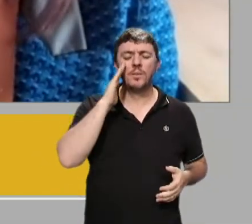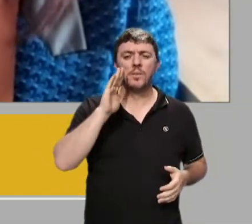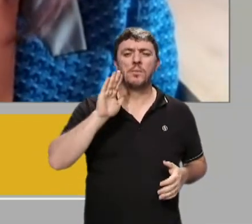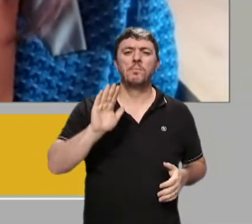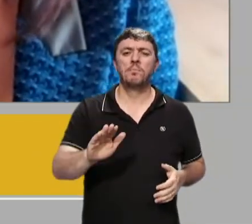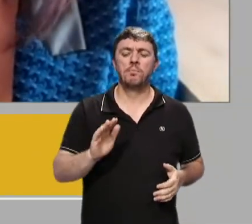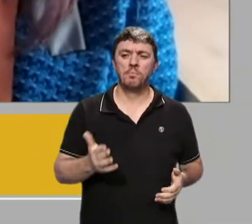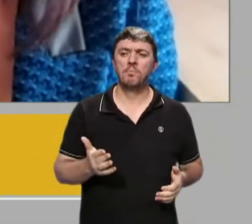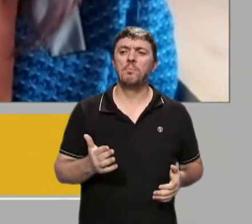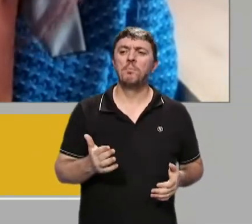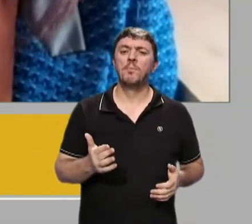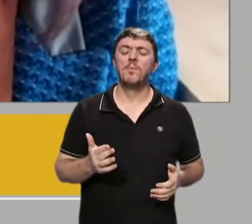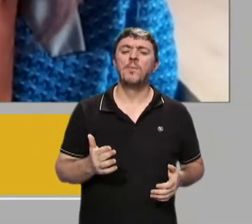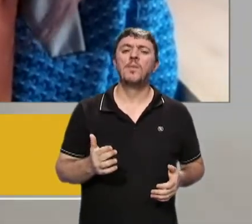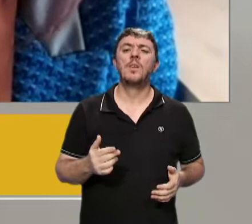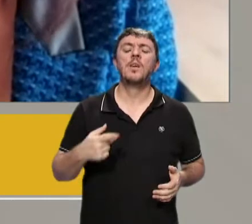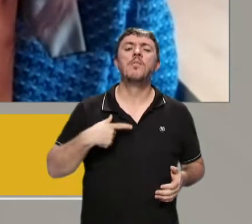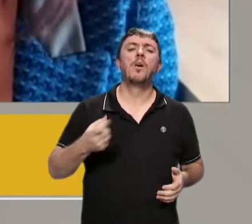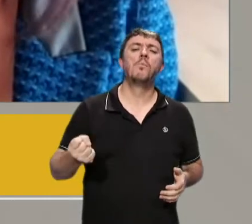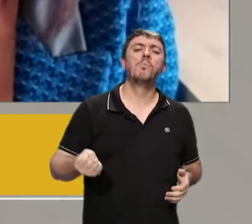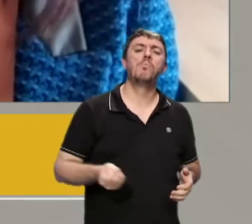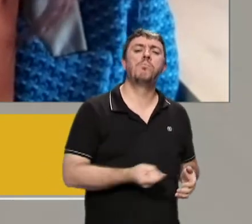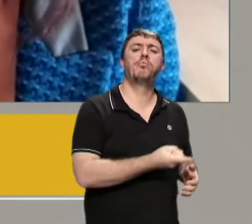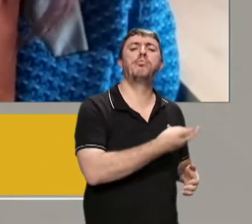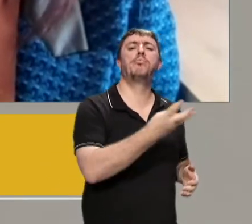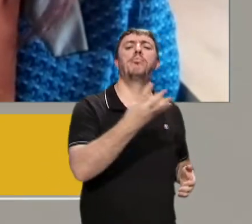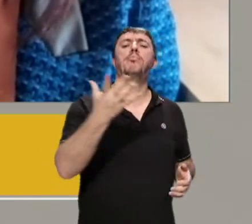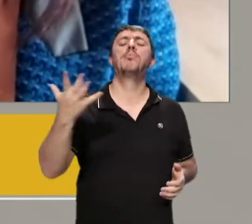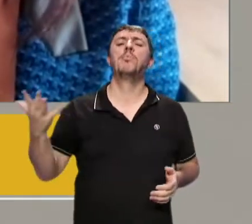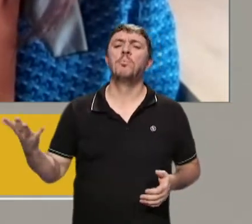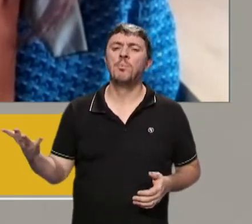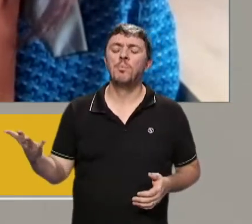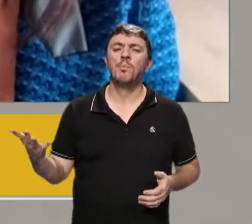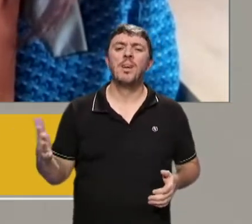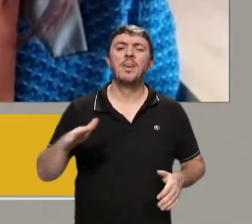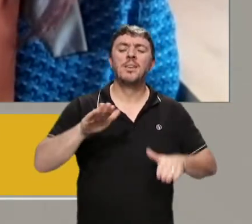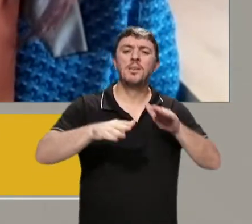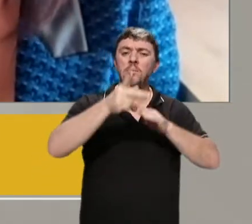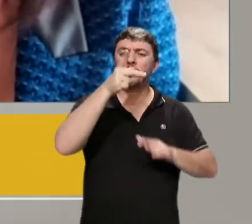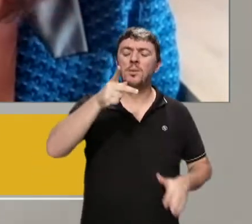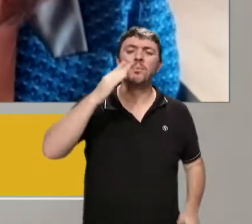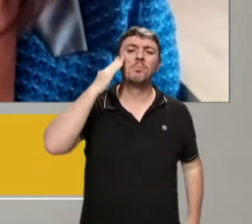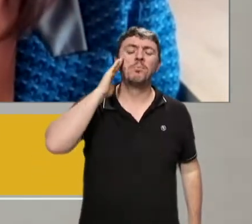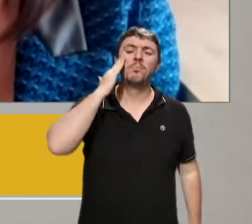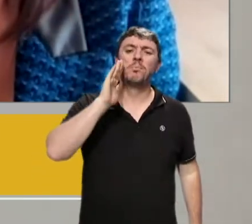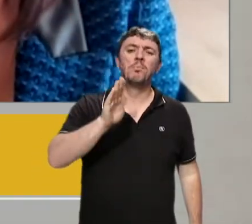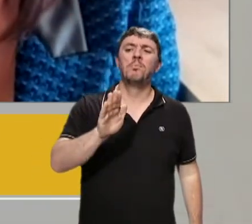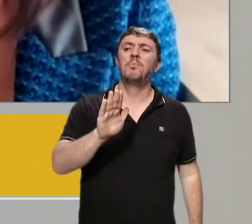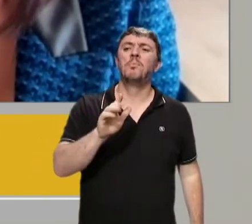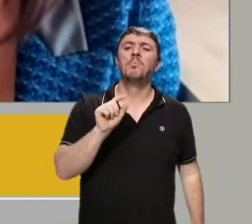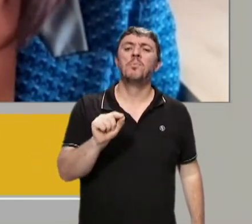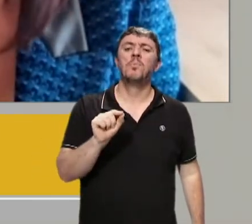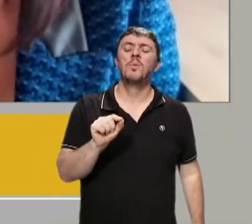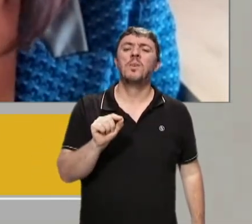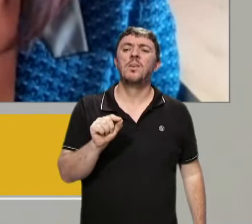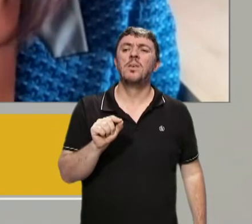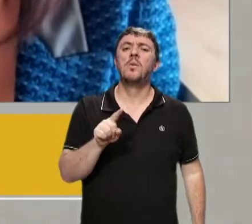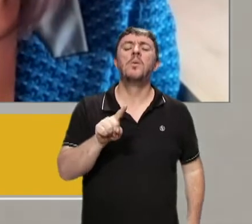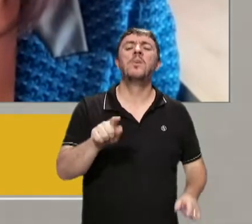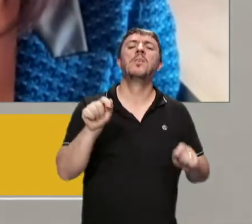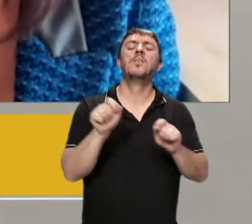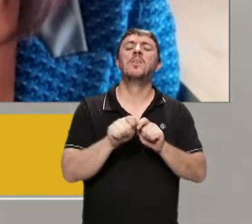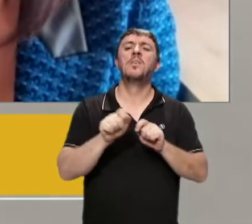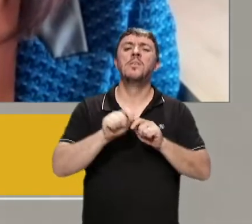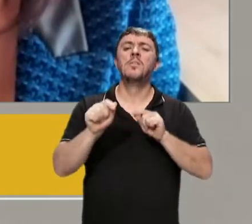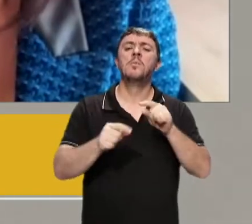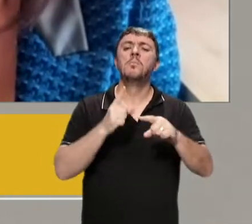fala tanto desses algoritmos, né? Eu acho que tem muita gente que tá assistindo que talvez não entenda sobre o algoritmo. O que que ele faz? Por